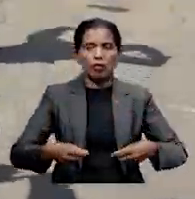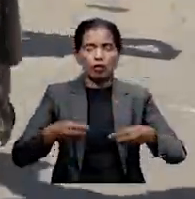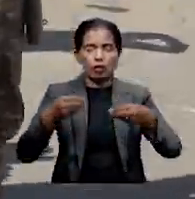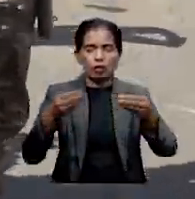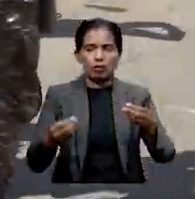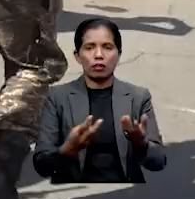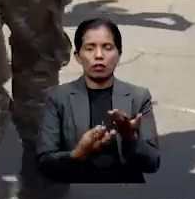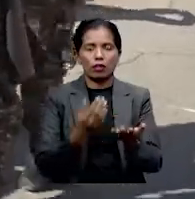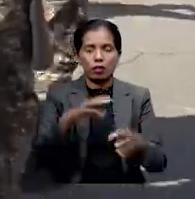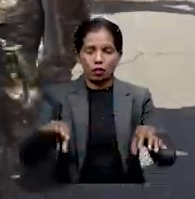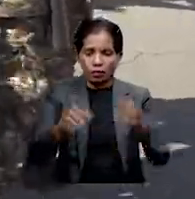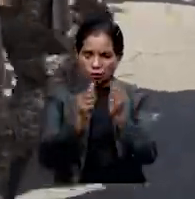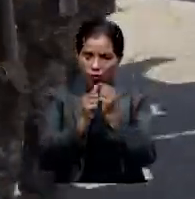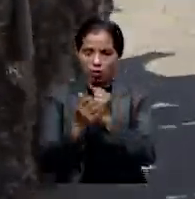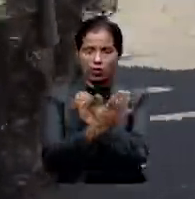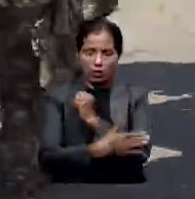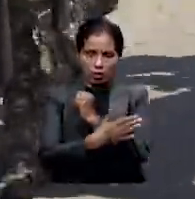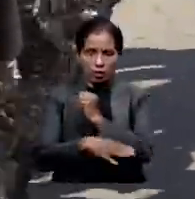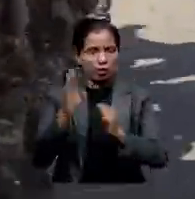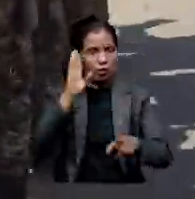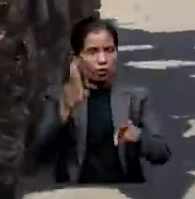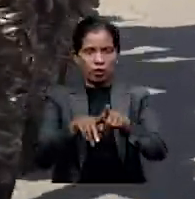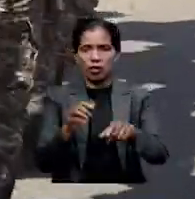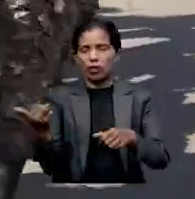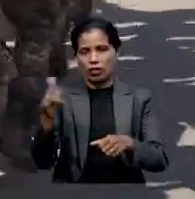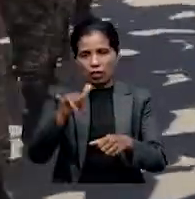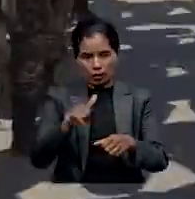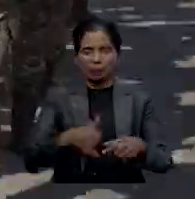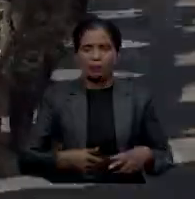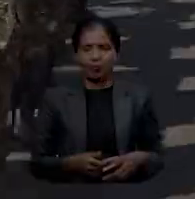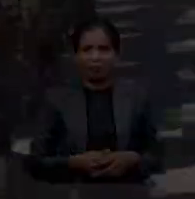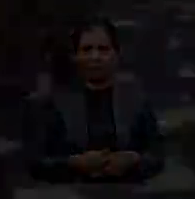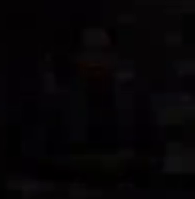reconciliação, o país irmão Siram. Aderete Ximenes, Jemen.